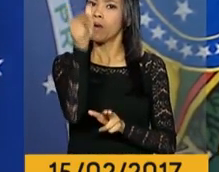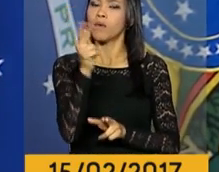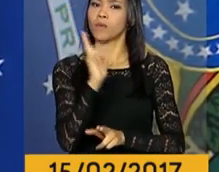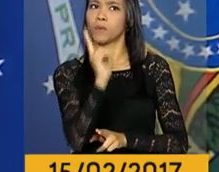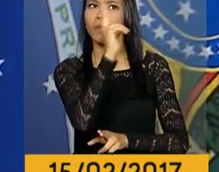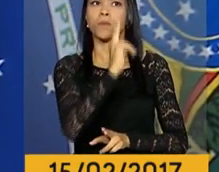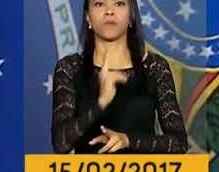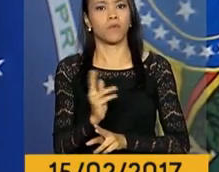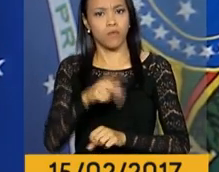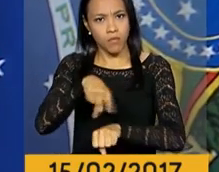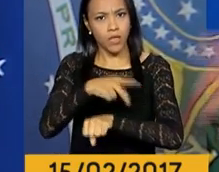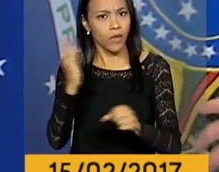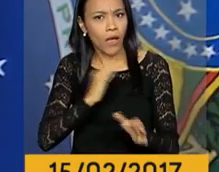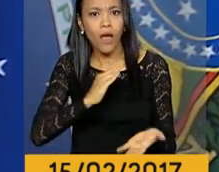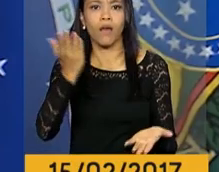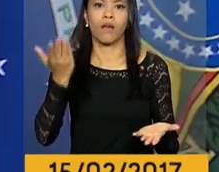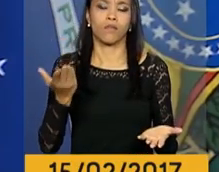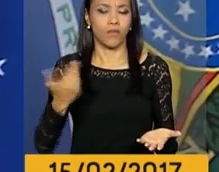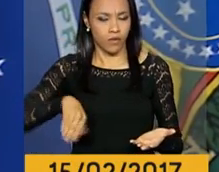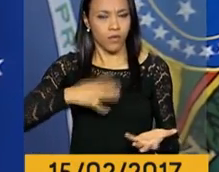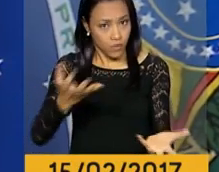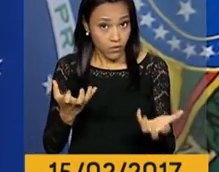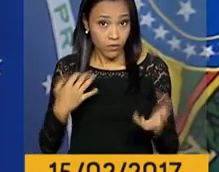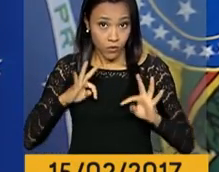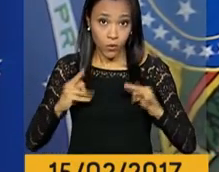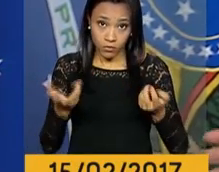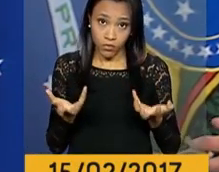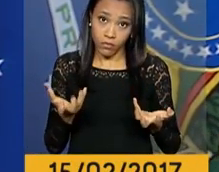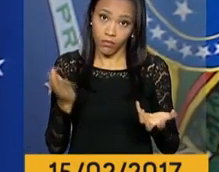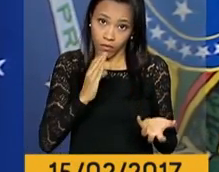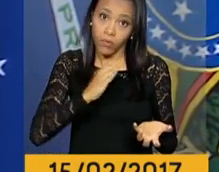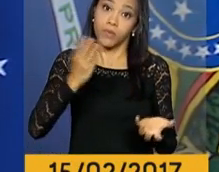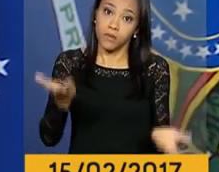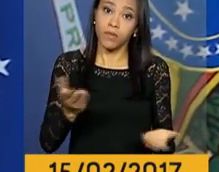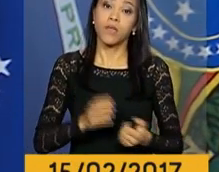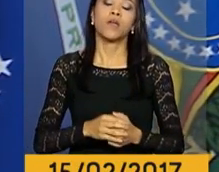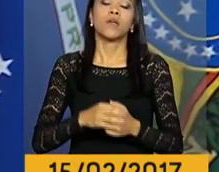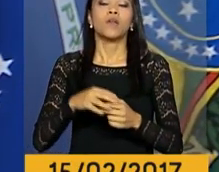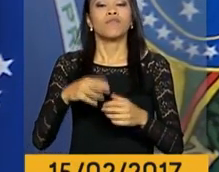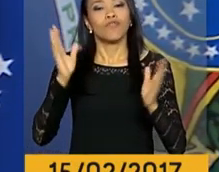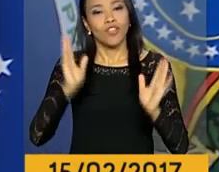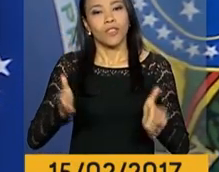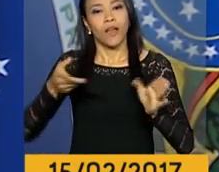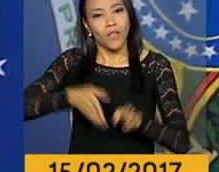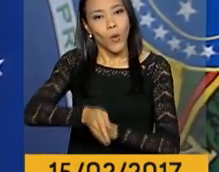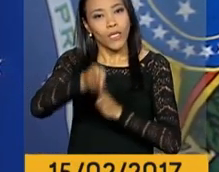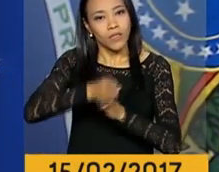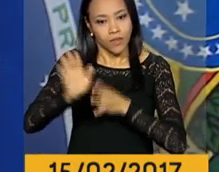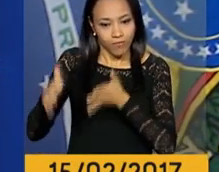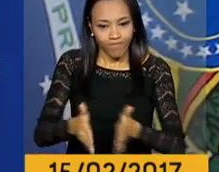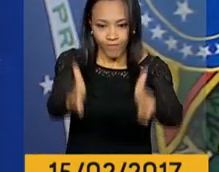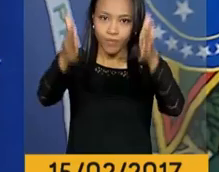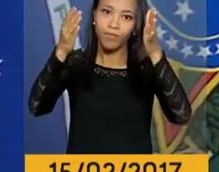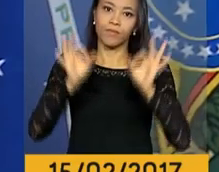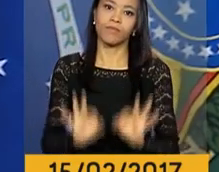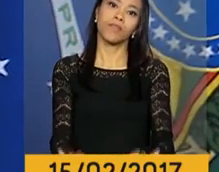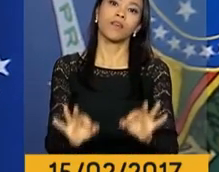o país tem pressa, nós todos temos pressa, não é? E, portanto, o rumo está dado até pelas